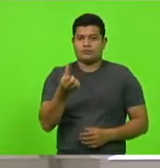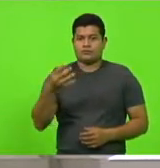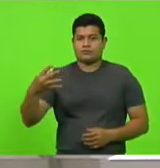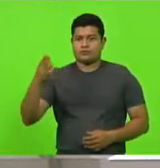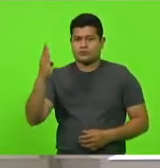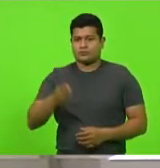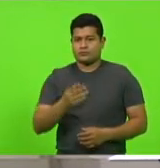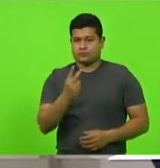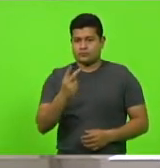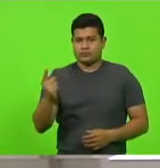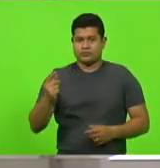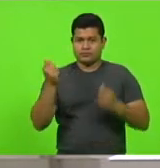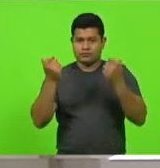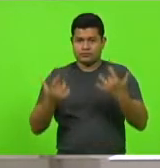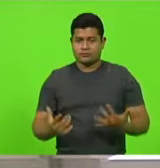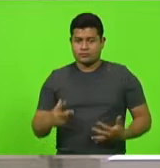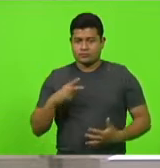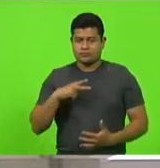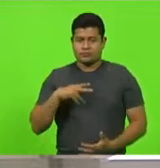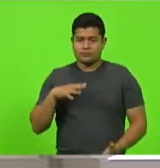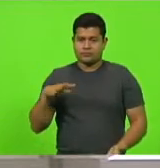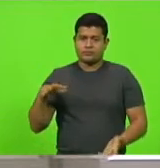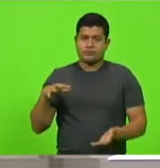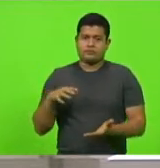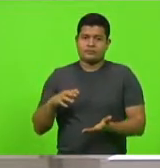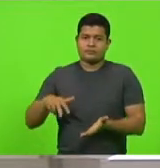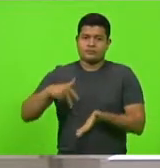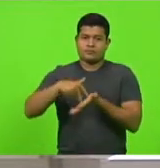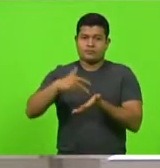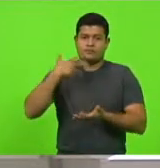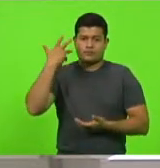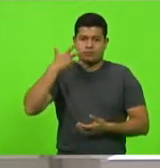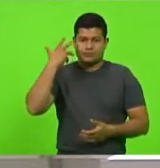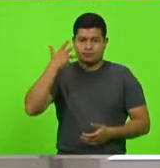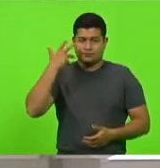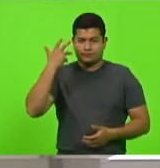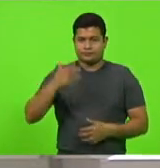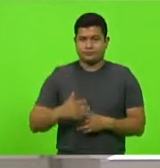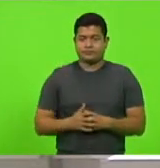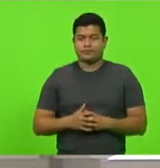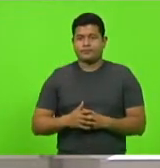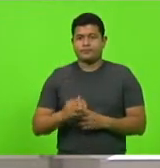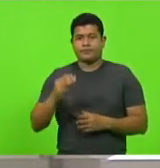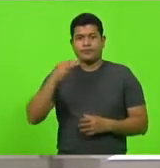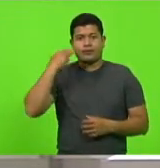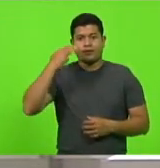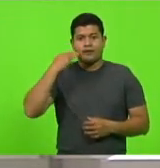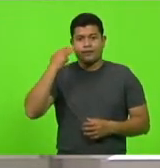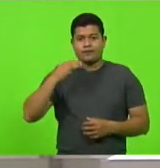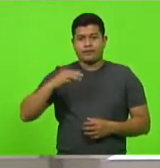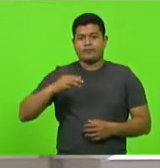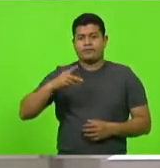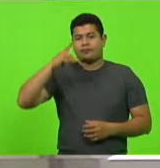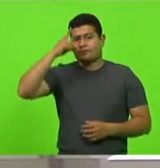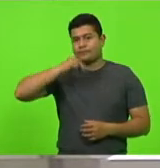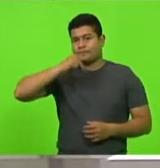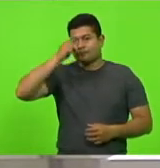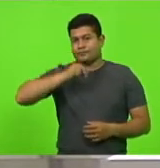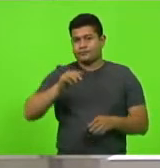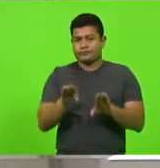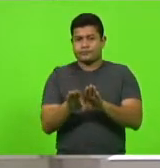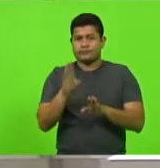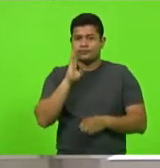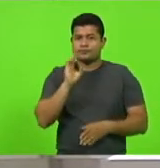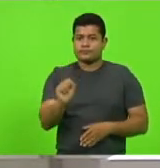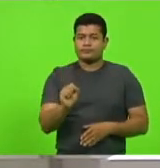2.364/2021. Explicações pessoais. Fizeram uso da palavra os senhores deputados Márcio Machado, Kennedy Nunes e Bruno